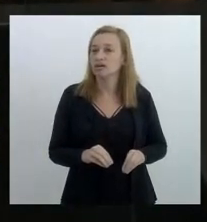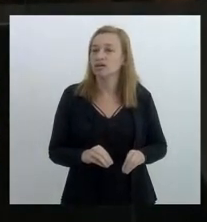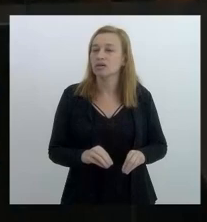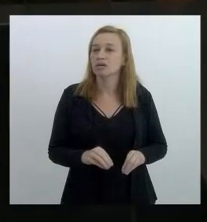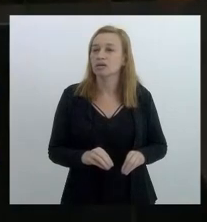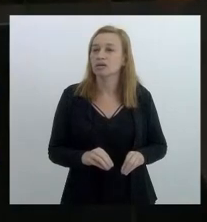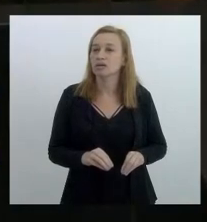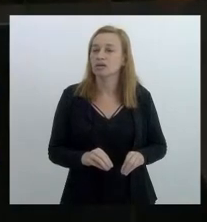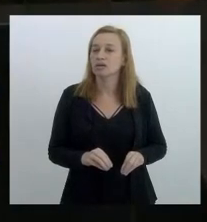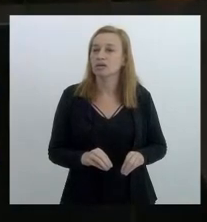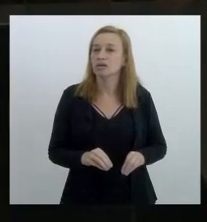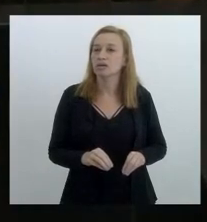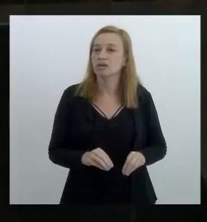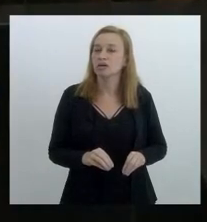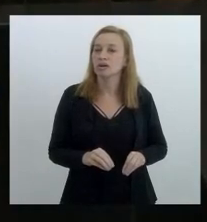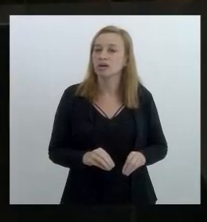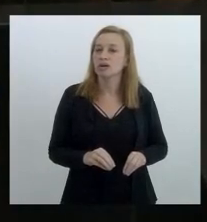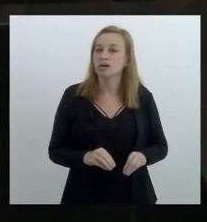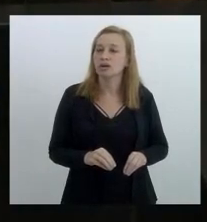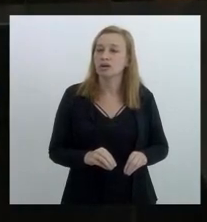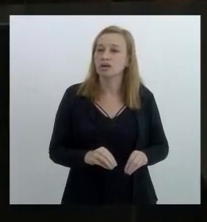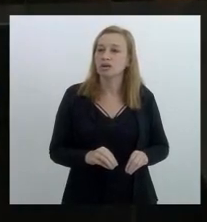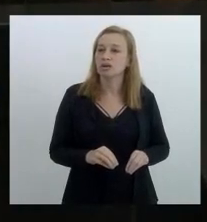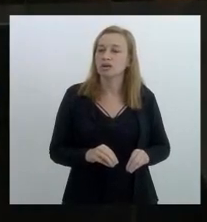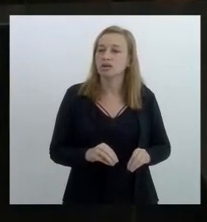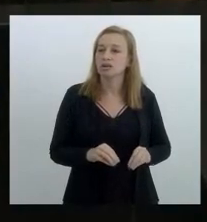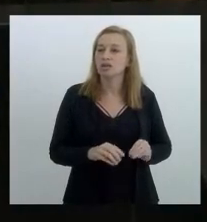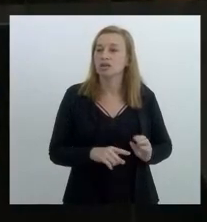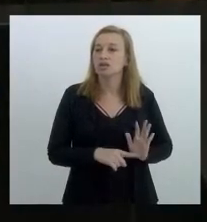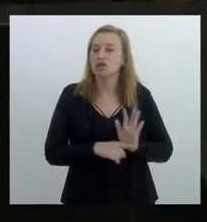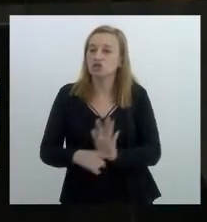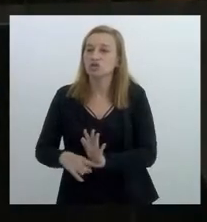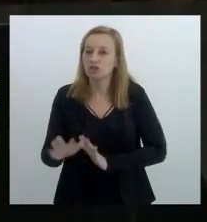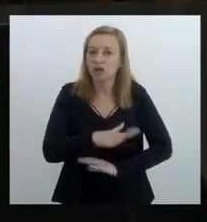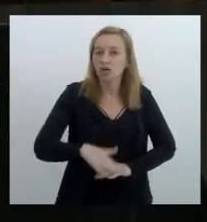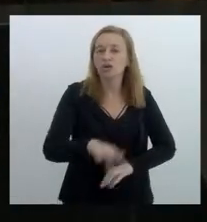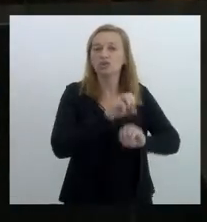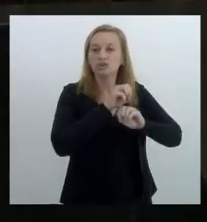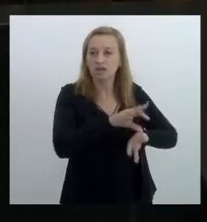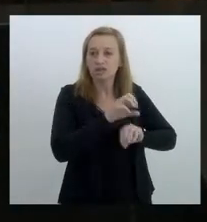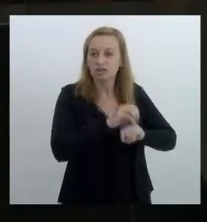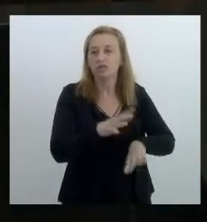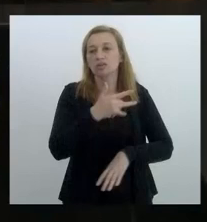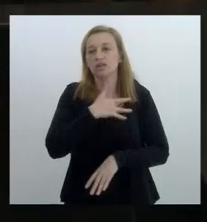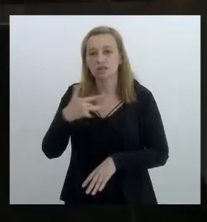de recuperação no âmbito da educação, no âmbito da saúde,